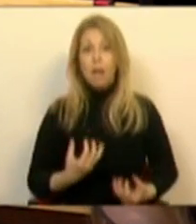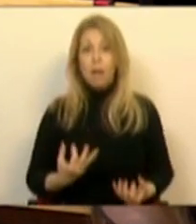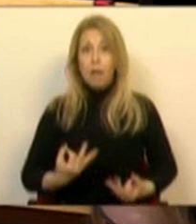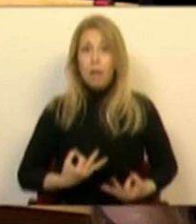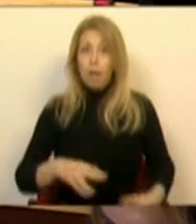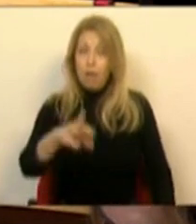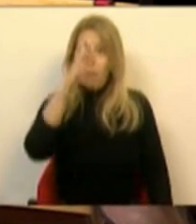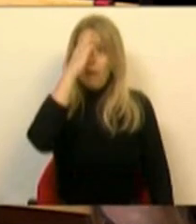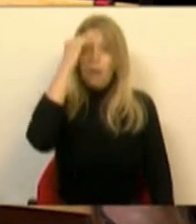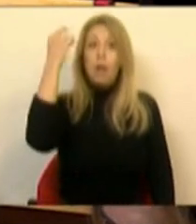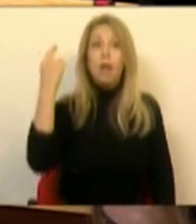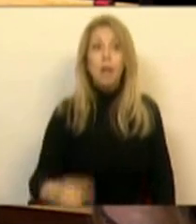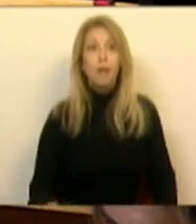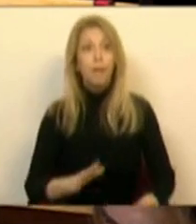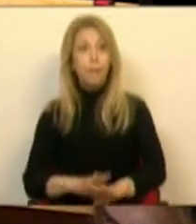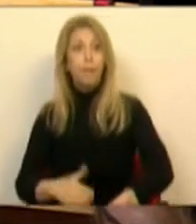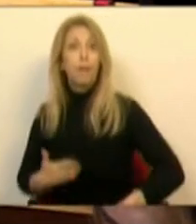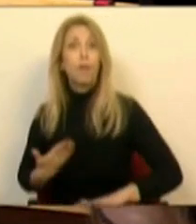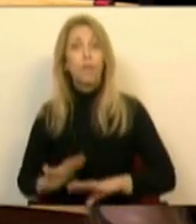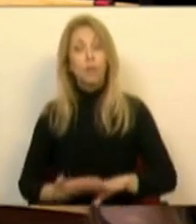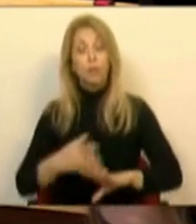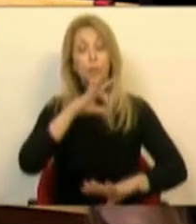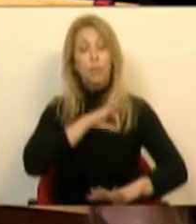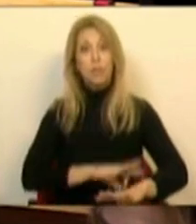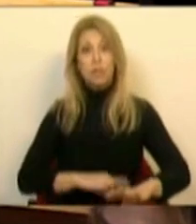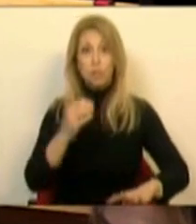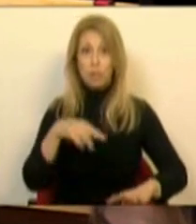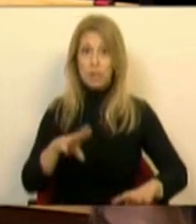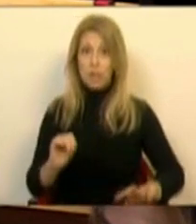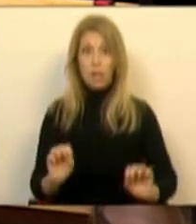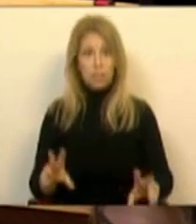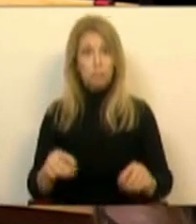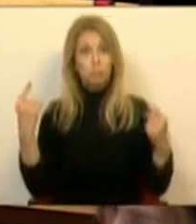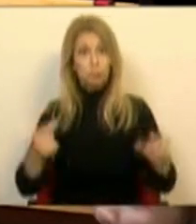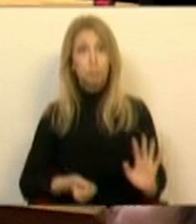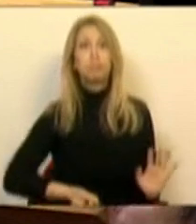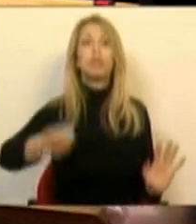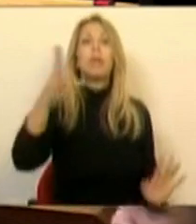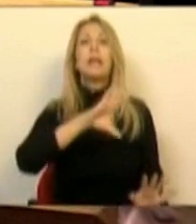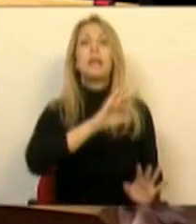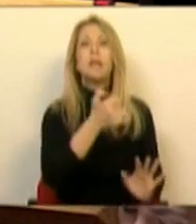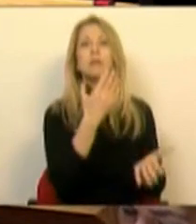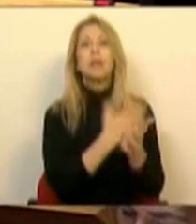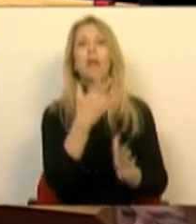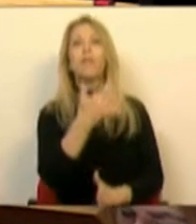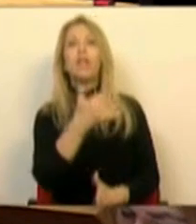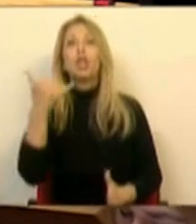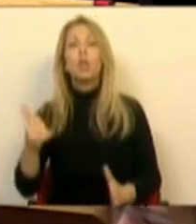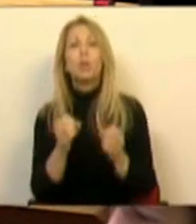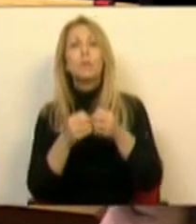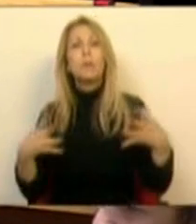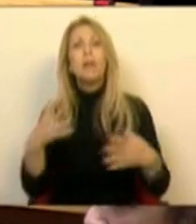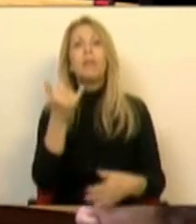mais que confirmado, de reforço do número de profissionais do SNS em termos líquidos, que durante o período 15 a 22 aumentou